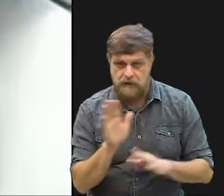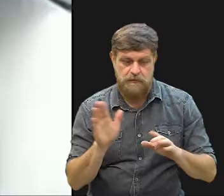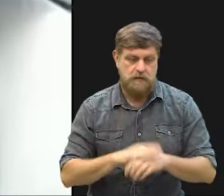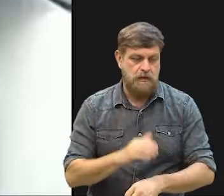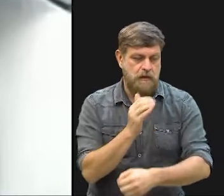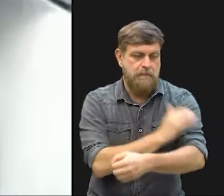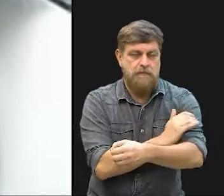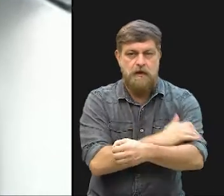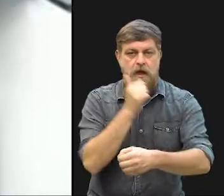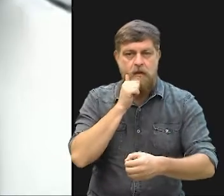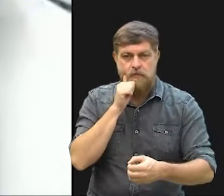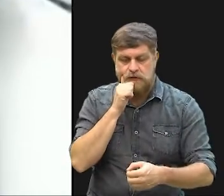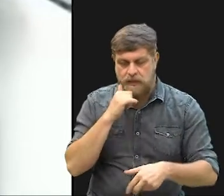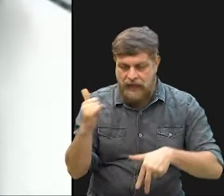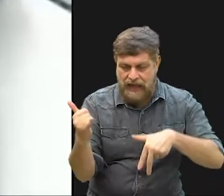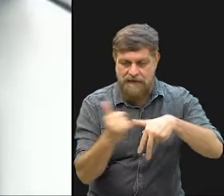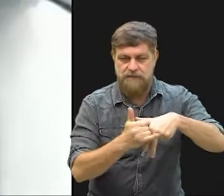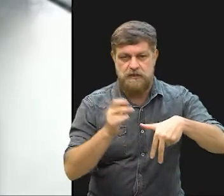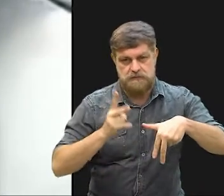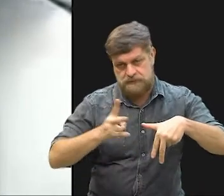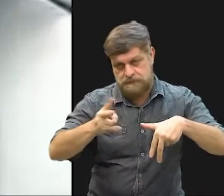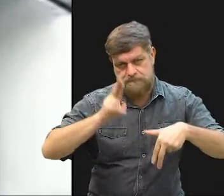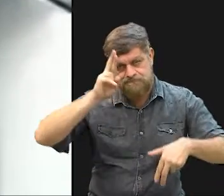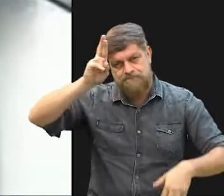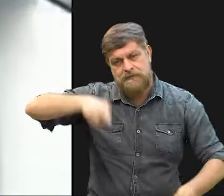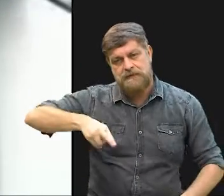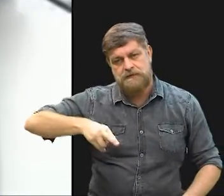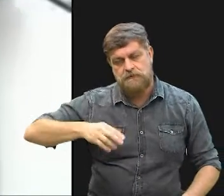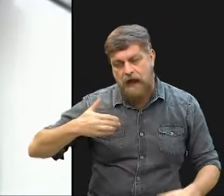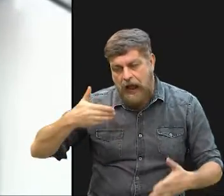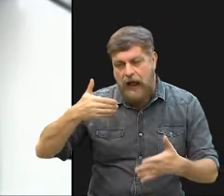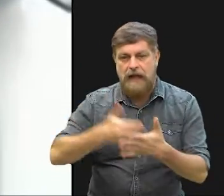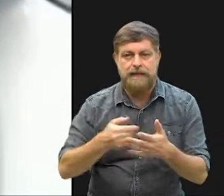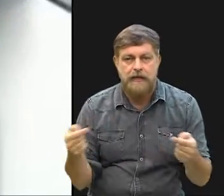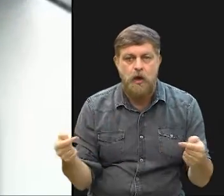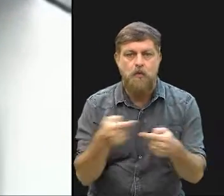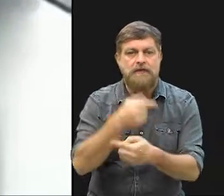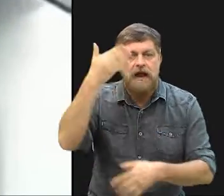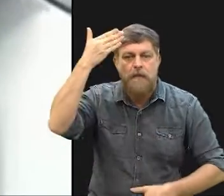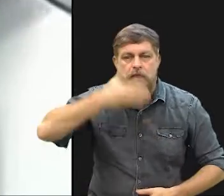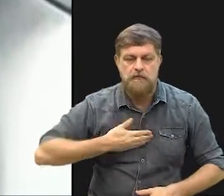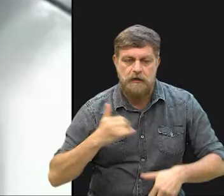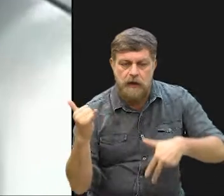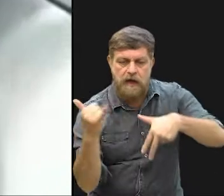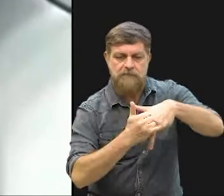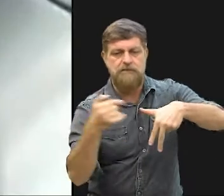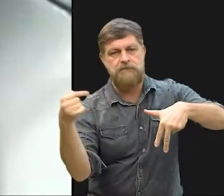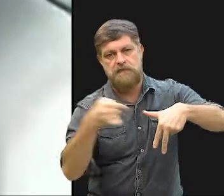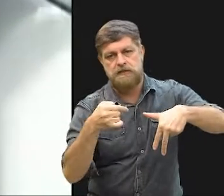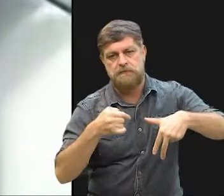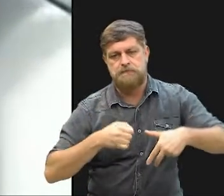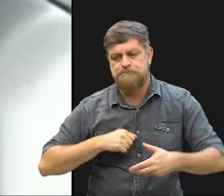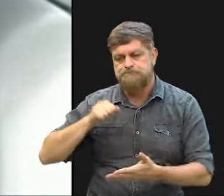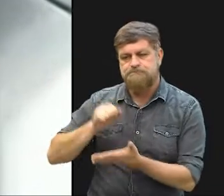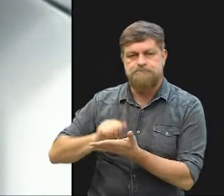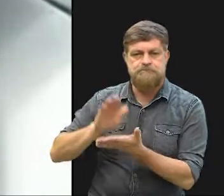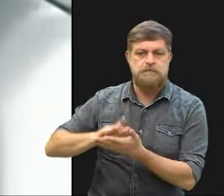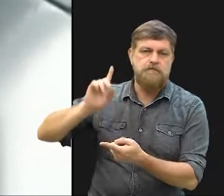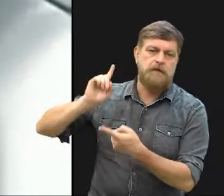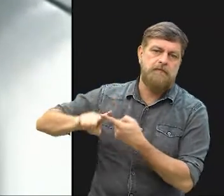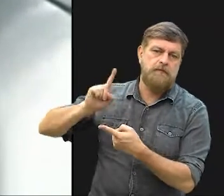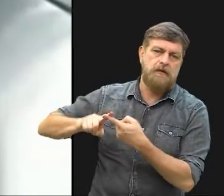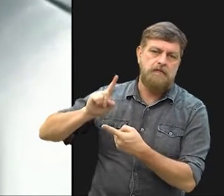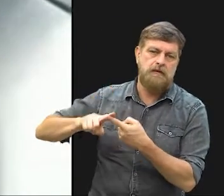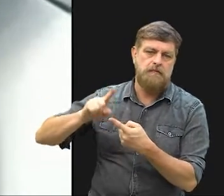feminismo, a vítima sempre tem razão, mesmo que se prove, até que se prove o contrário, a vítima tem razão, então tem que ser punido. Me desculpe por